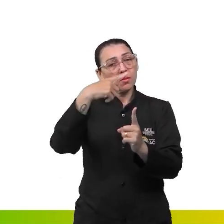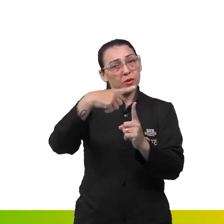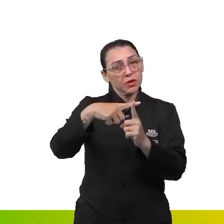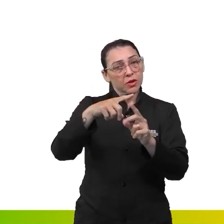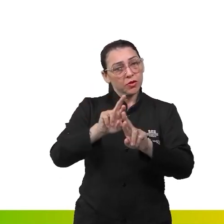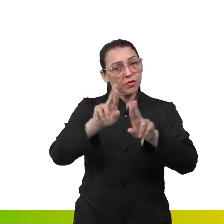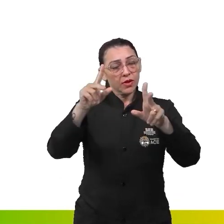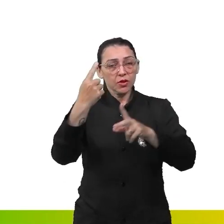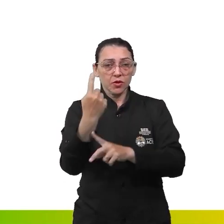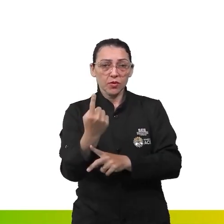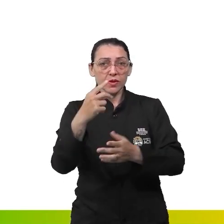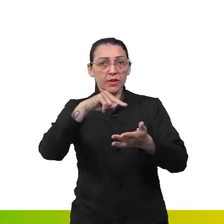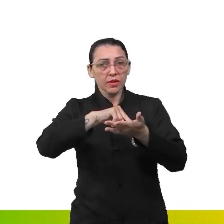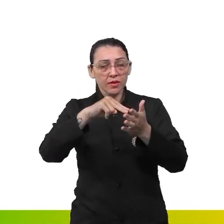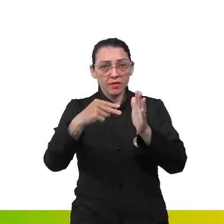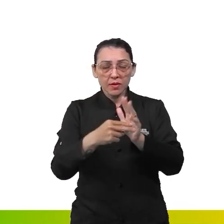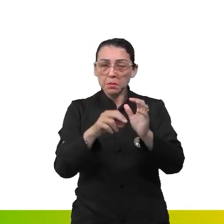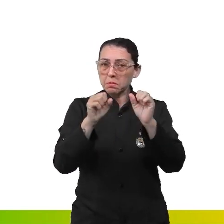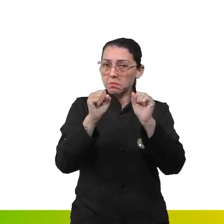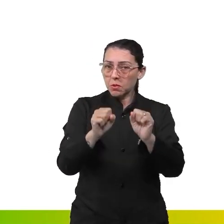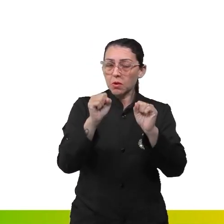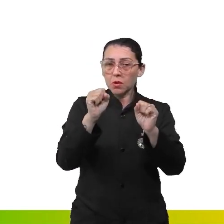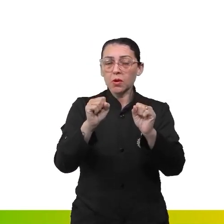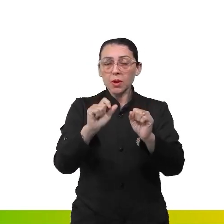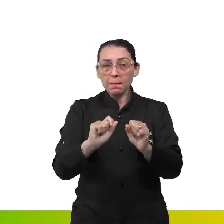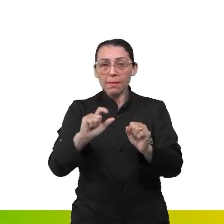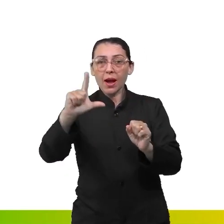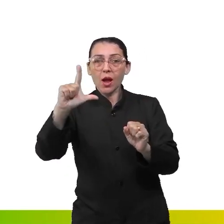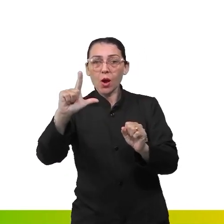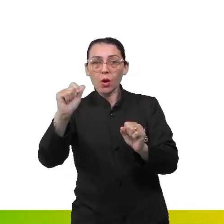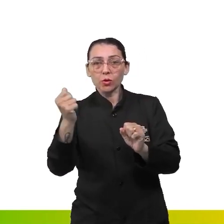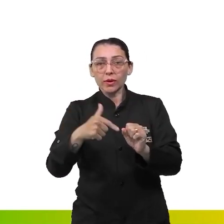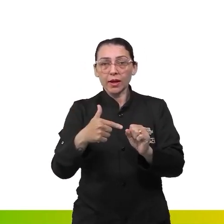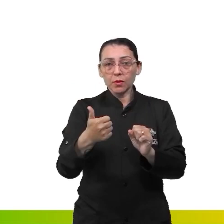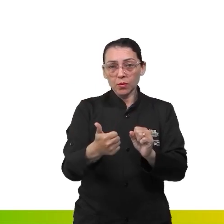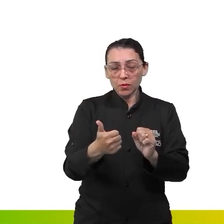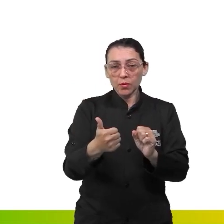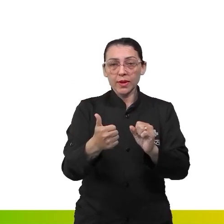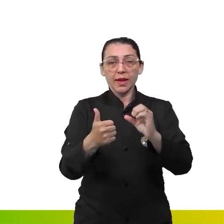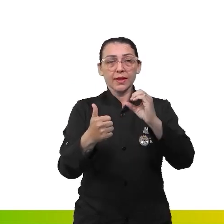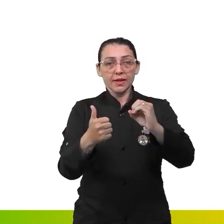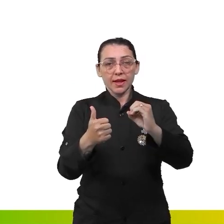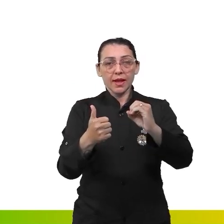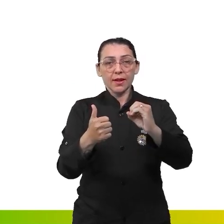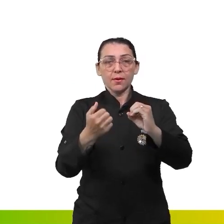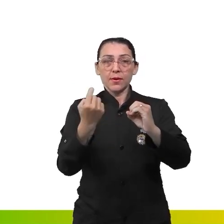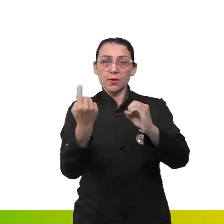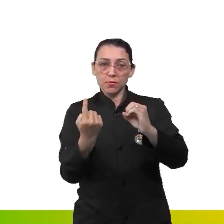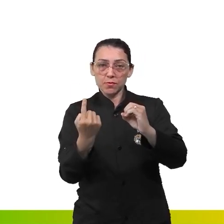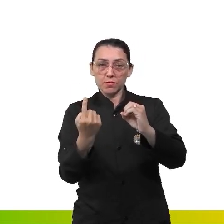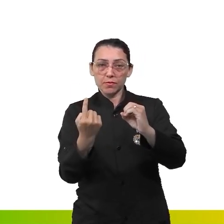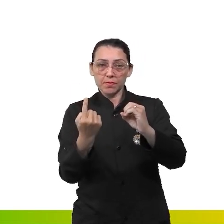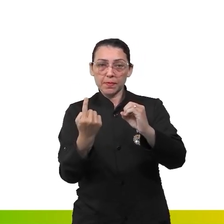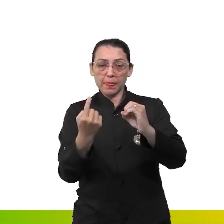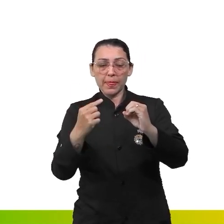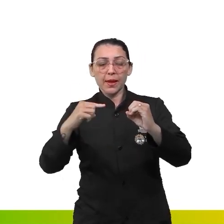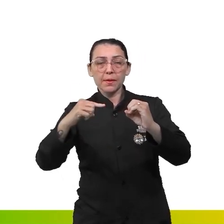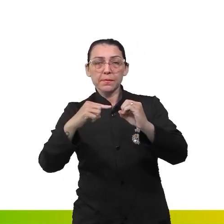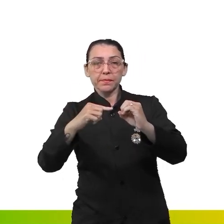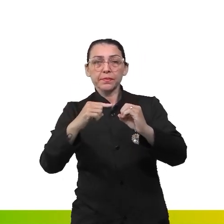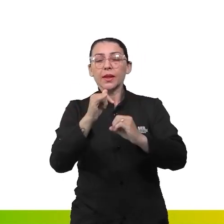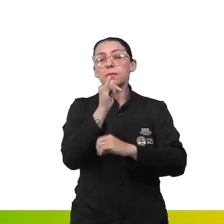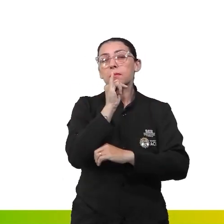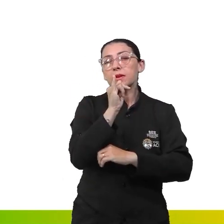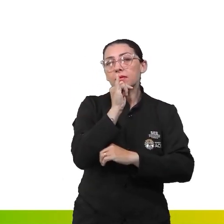1, significa que ela pode ser maior do que 1 e está entre 0 e 1. Como exemplo,